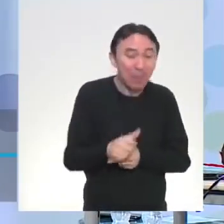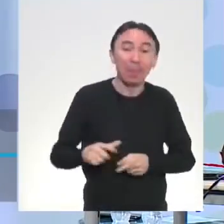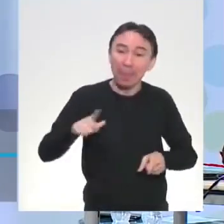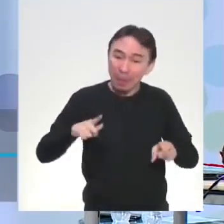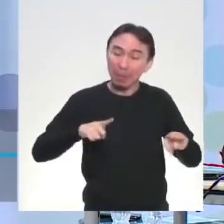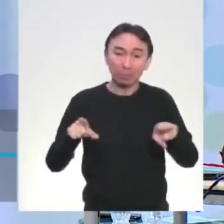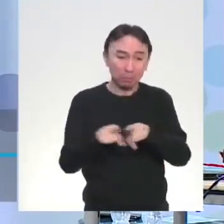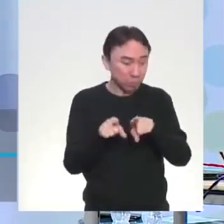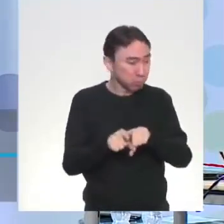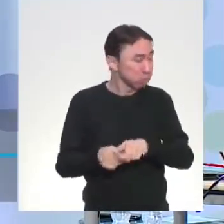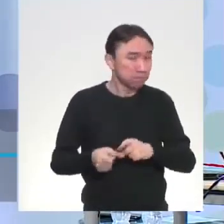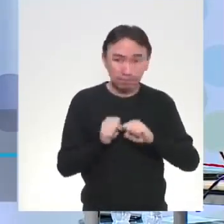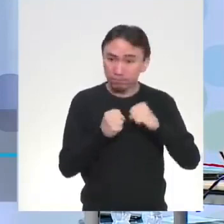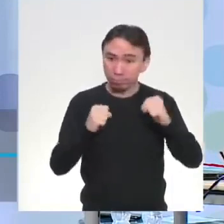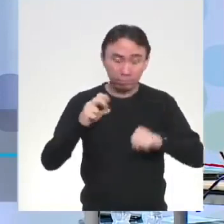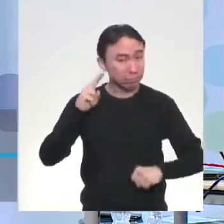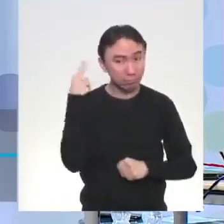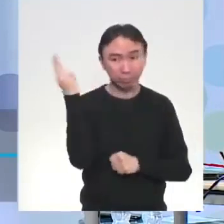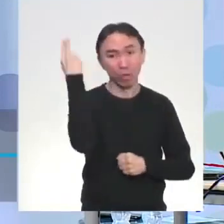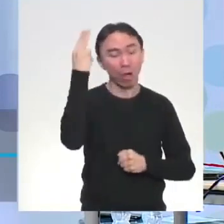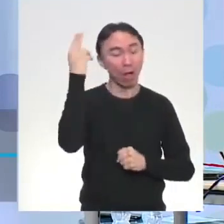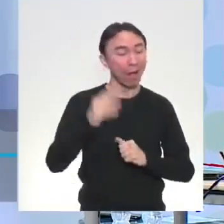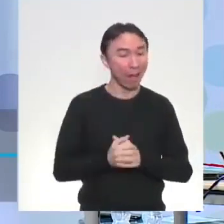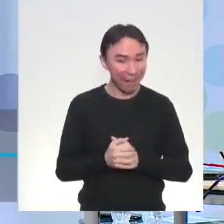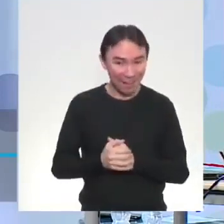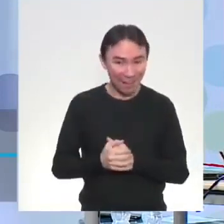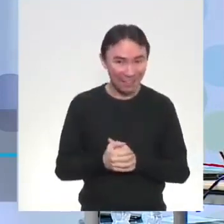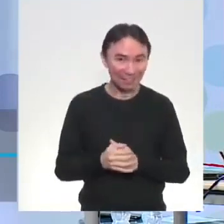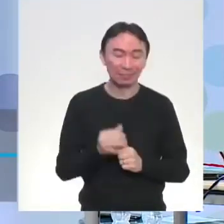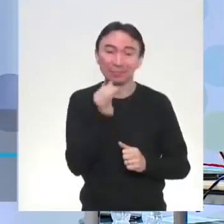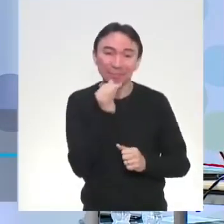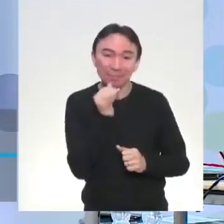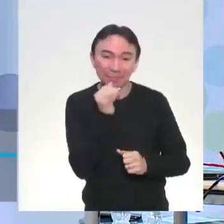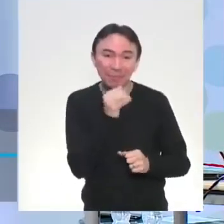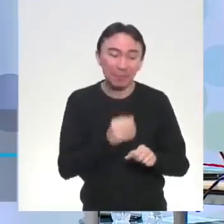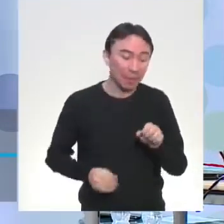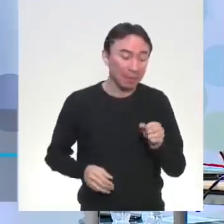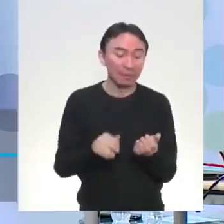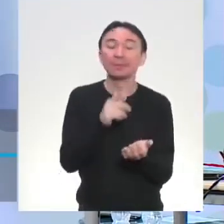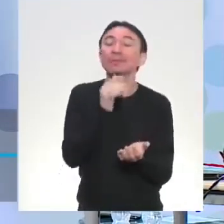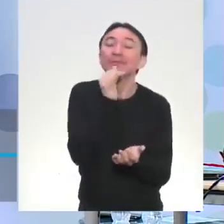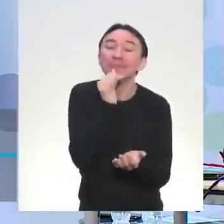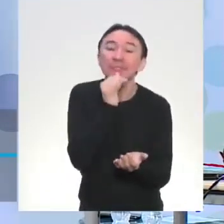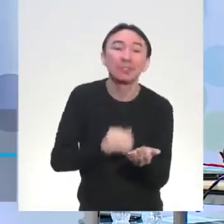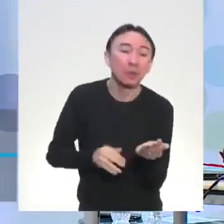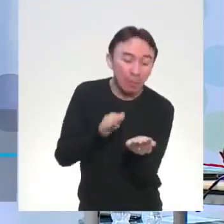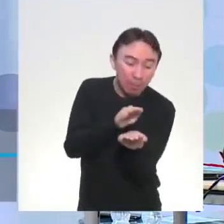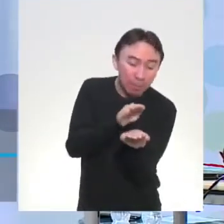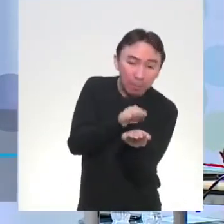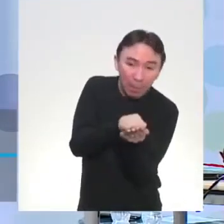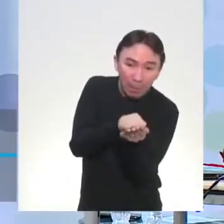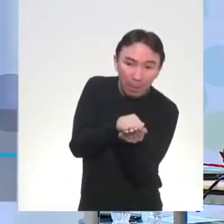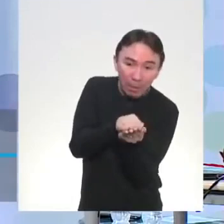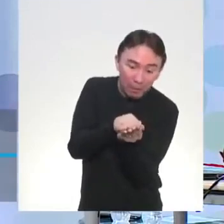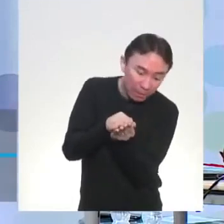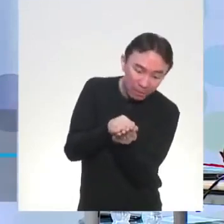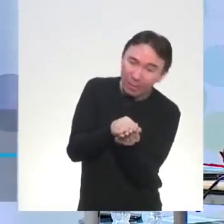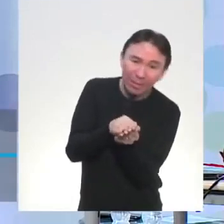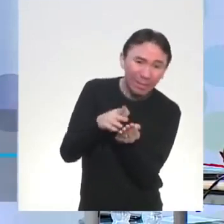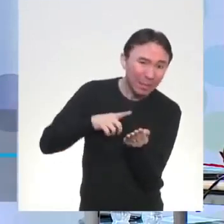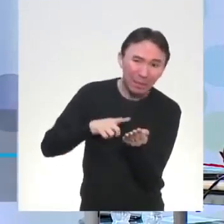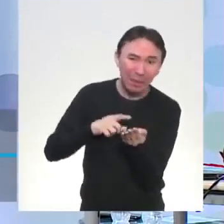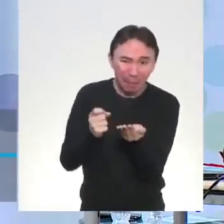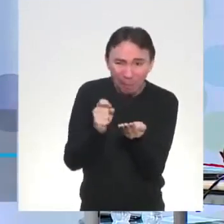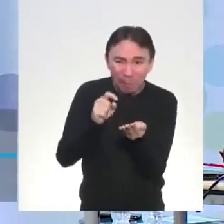um lugar, uma marcação absoluta de um local. Se você fechar a sua mãozinha assim, ó, dentro das suas mãos vai ter infinitos